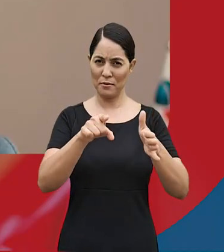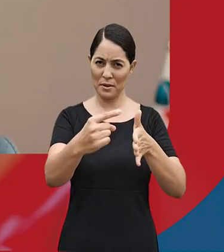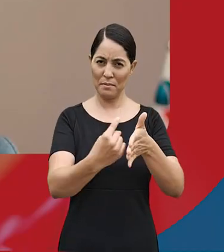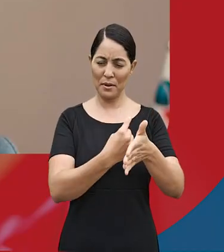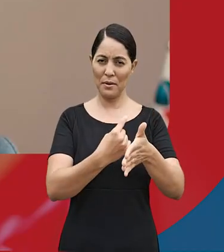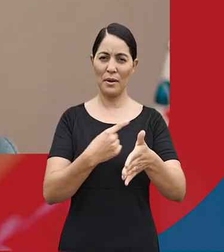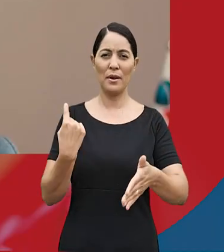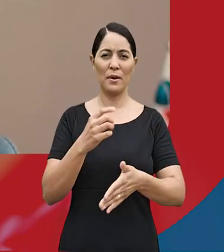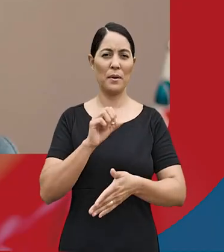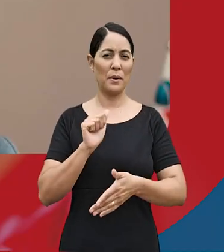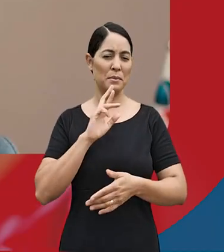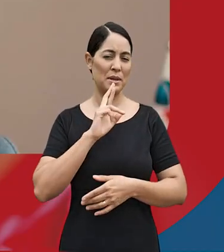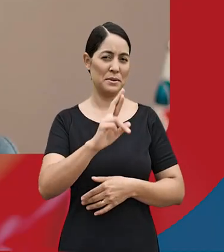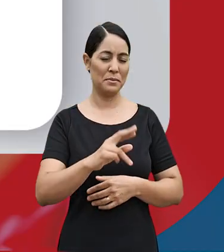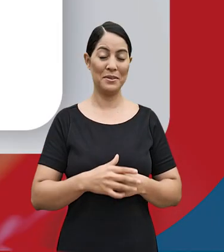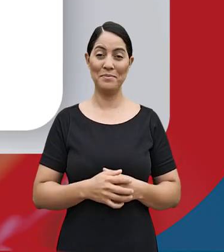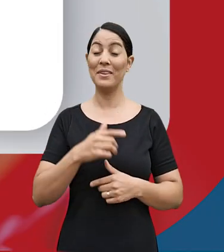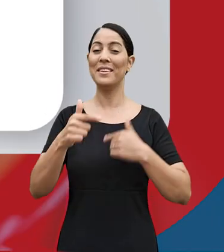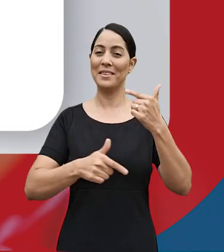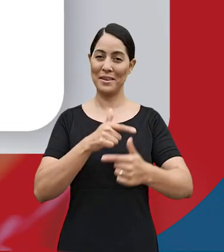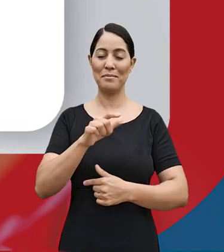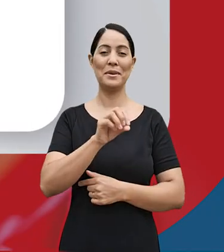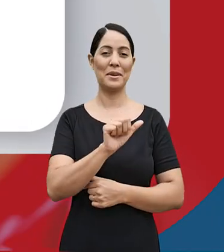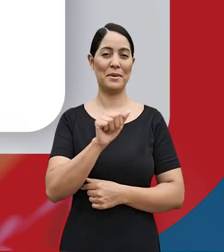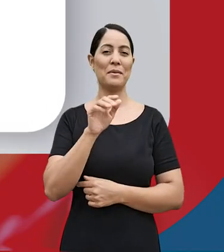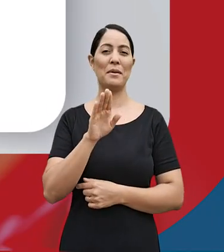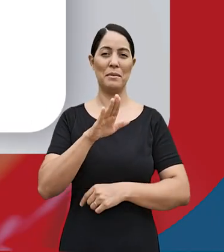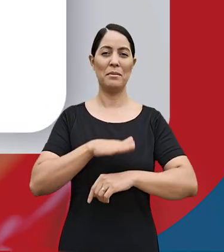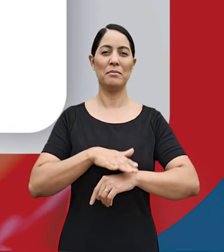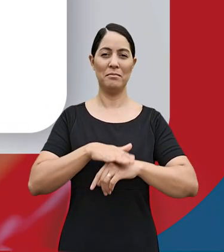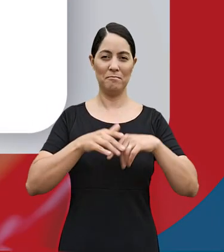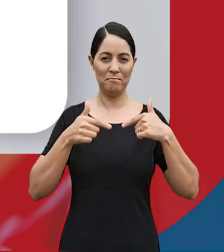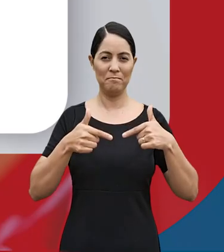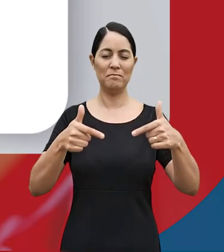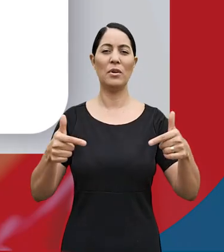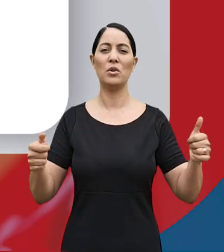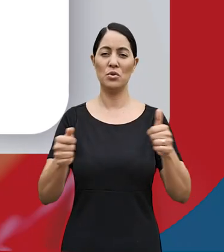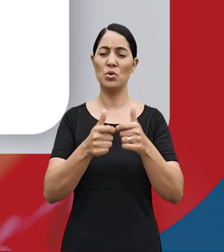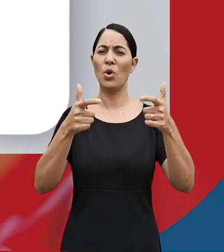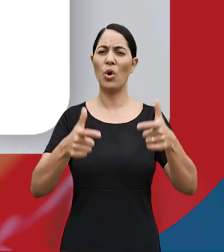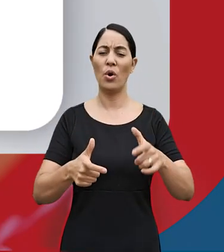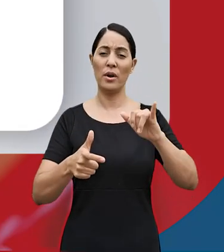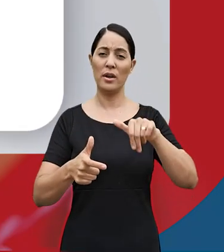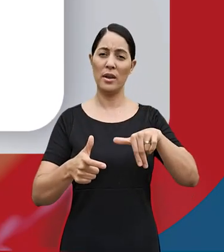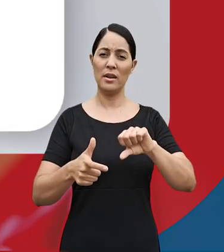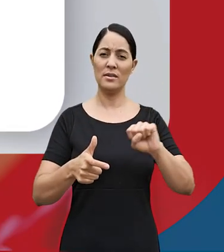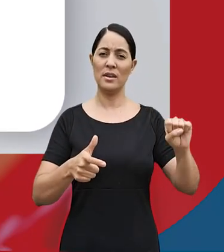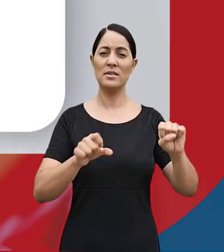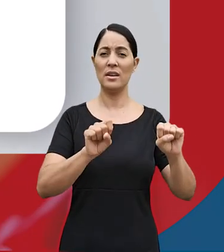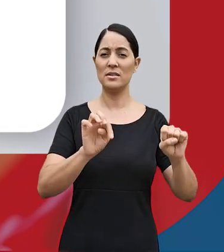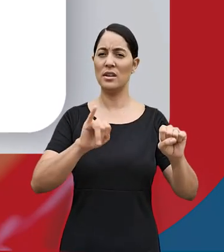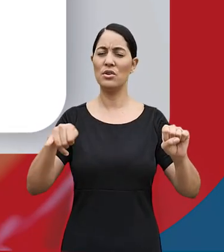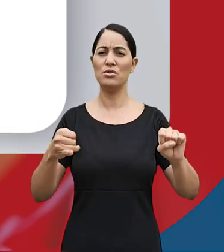você pergunta e a OAB responde. Trabalho da Ordem. OAB atua junto ao INSS e ao